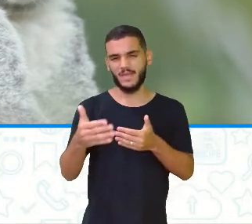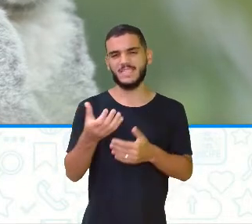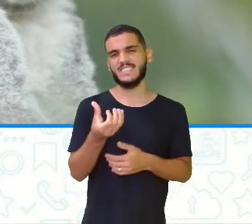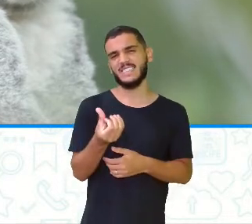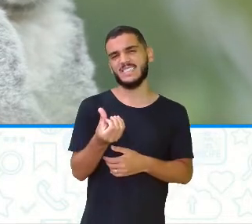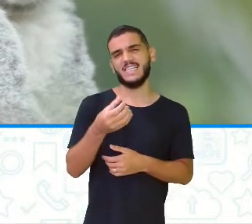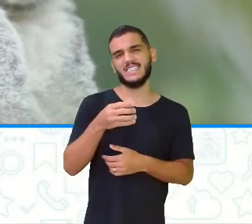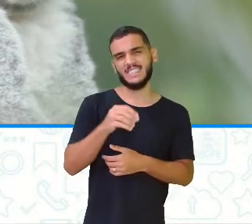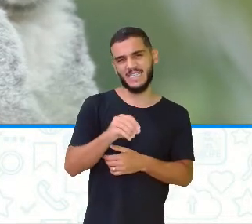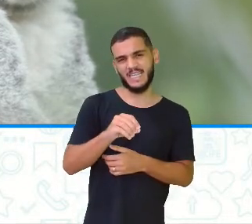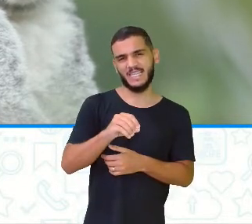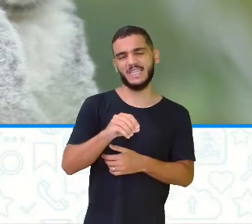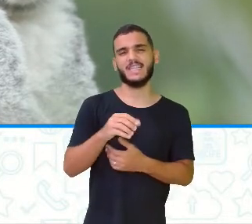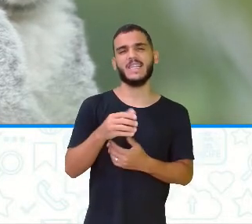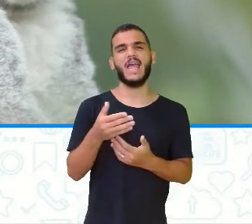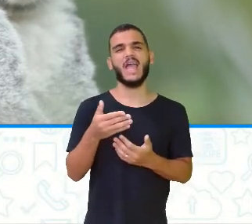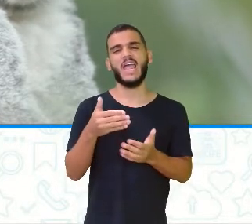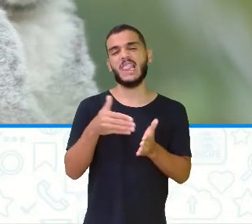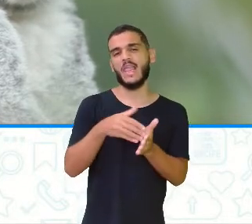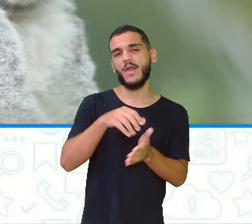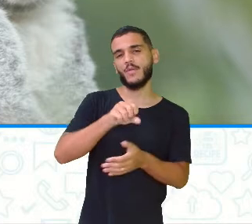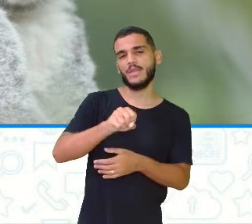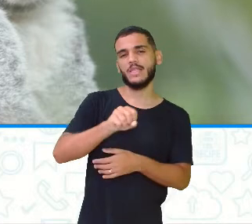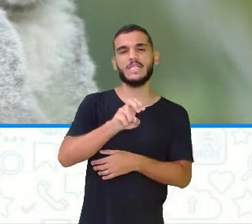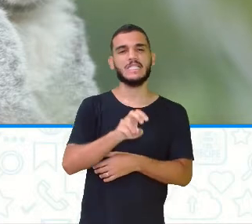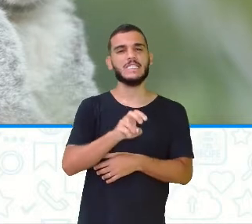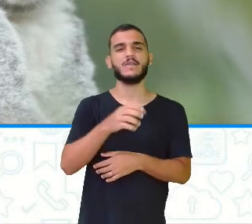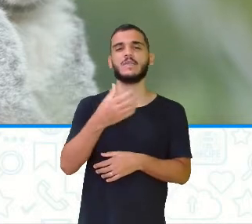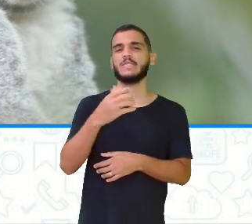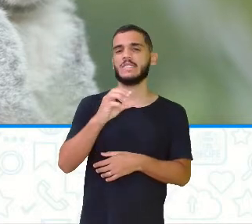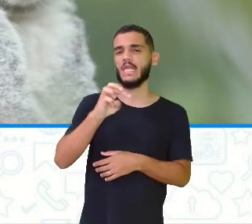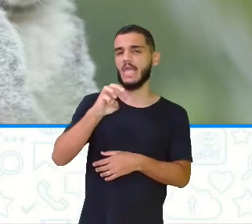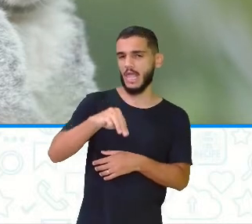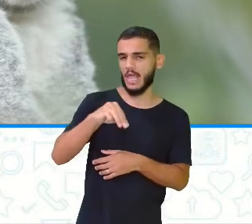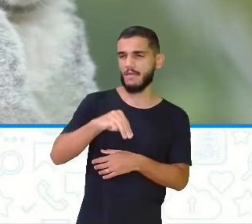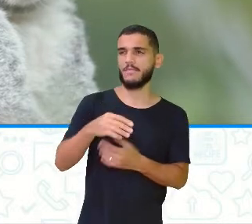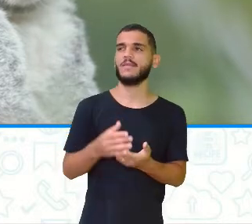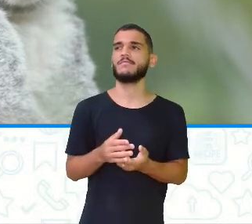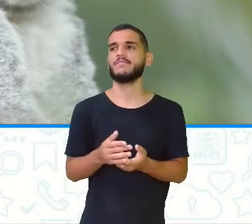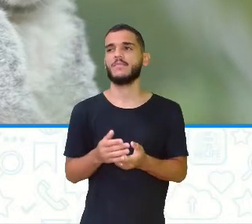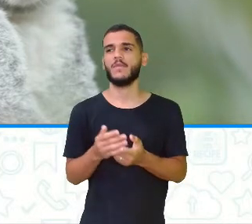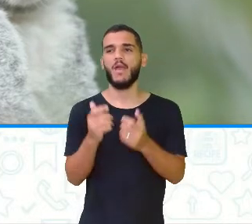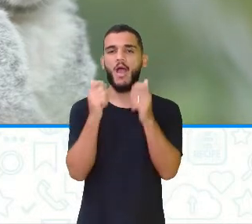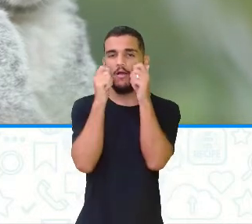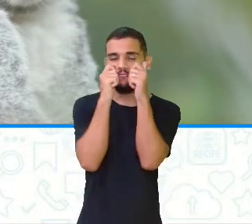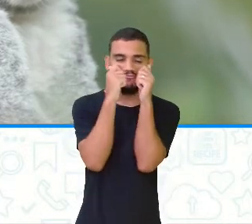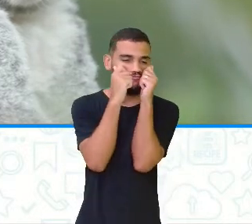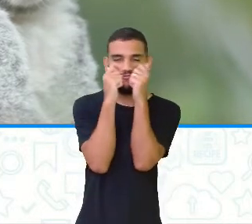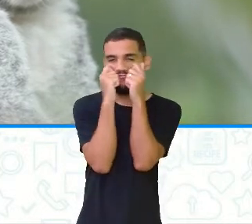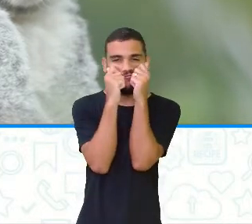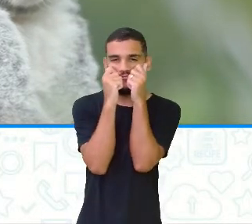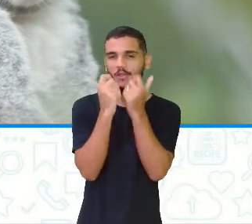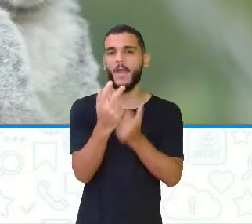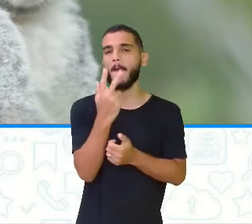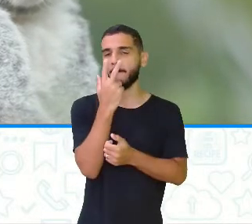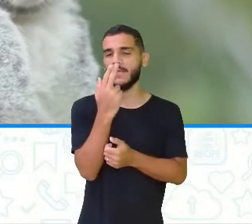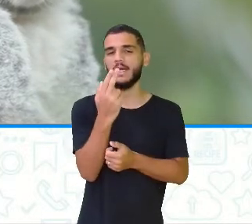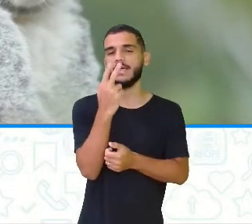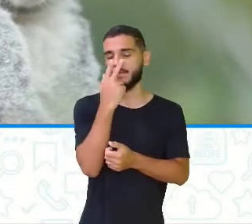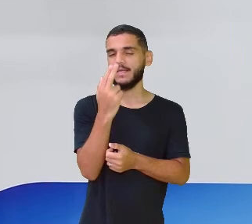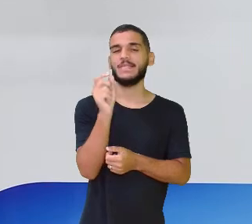a 85 centímetros. Ele tem essa carinha aí, ó, de ursinho mesmo, fofinho. Ele tá assim, ó, paradinho, zen,